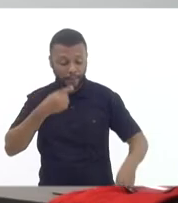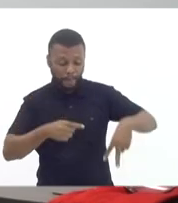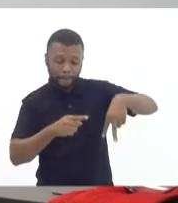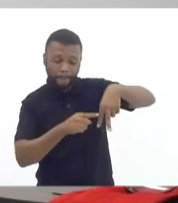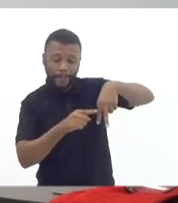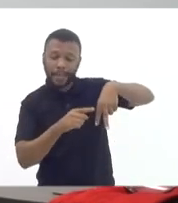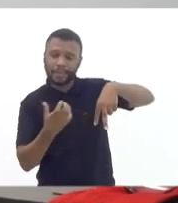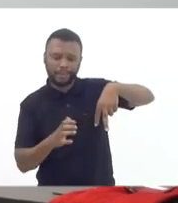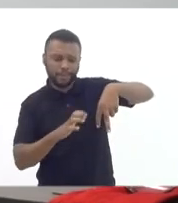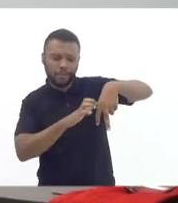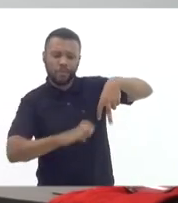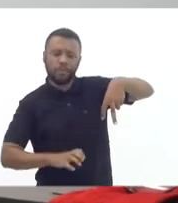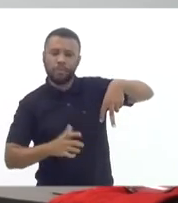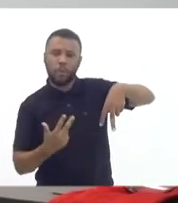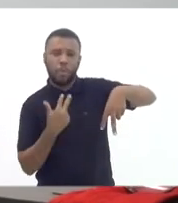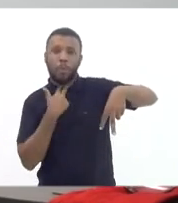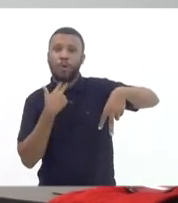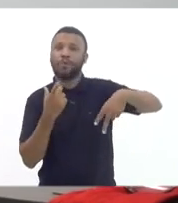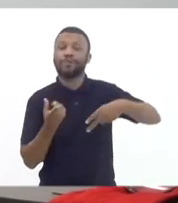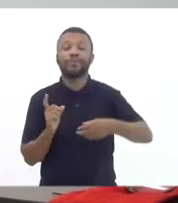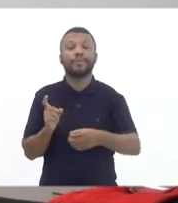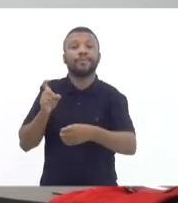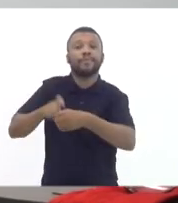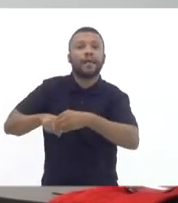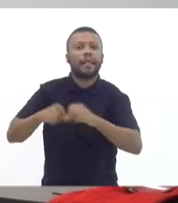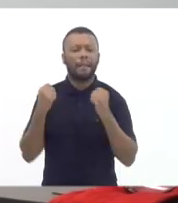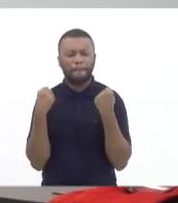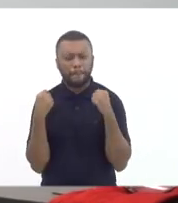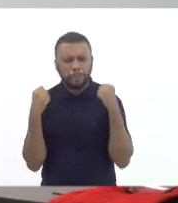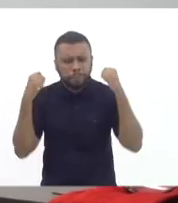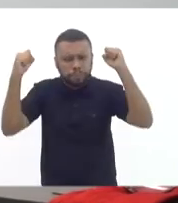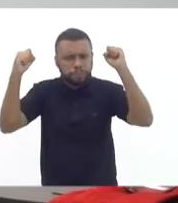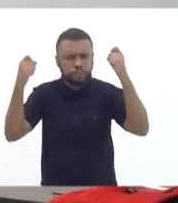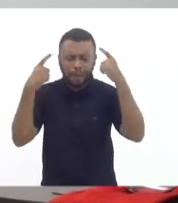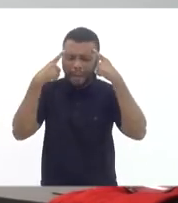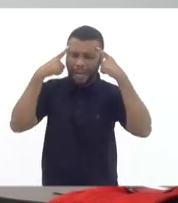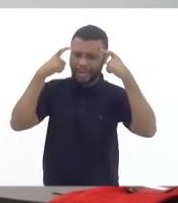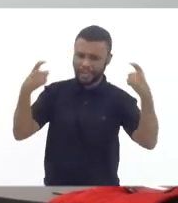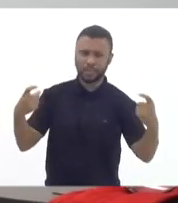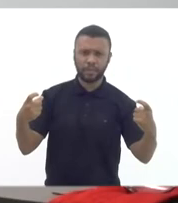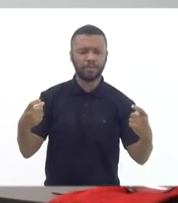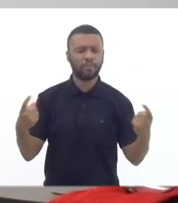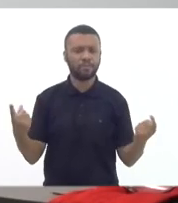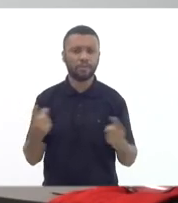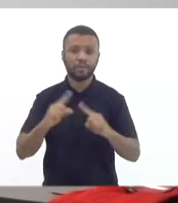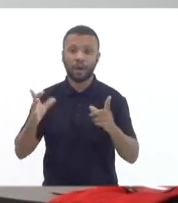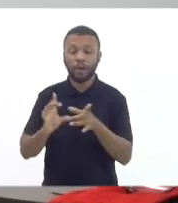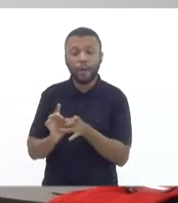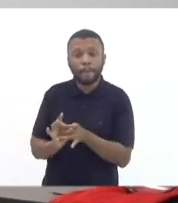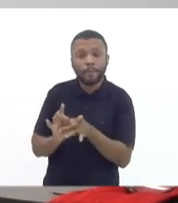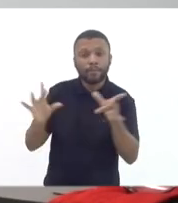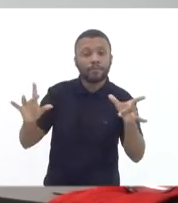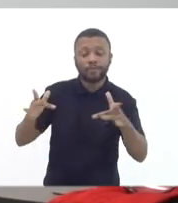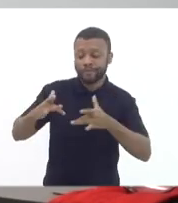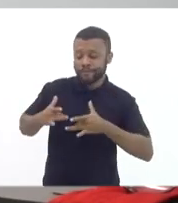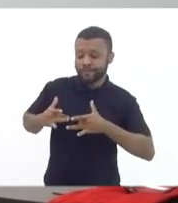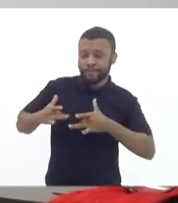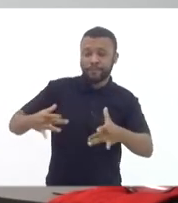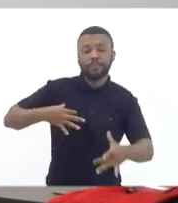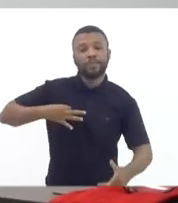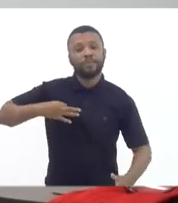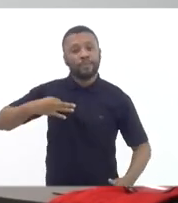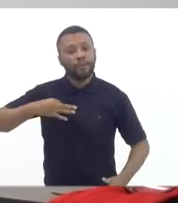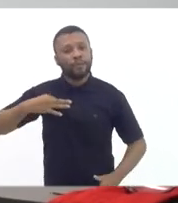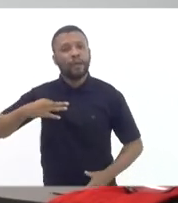eu não posso devolvê-lo, ele é extremamente feral, e eu me dispus a fazer isso voluntariamente no meu